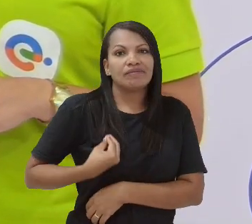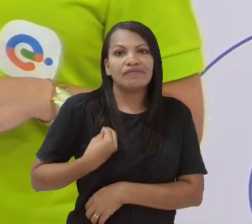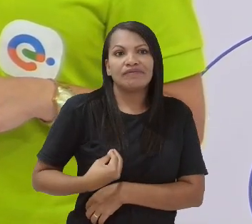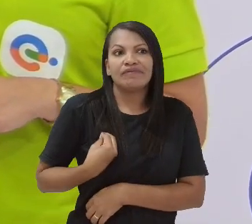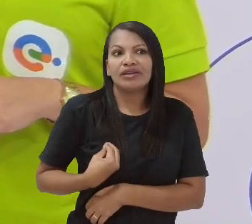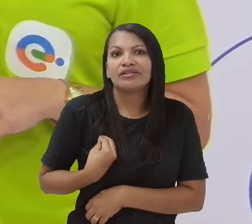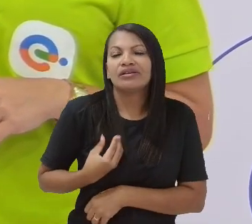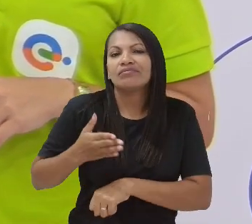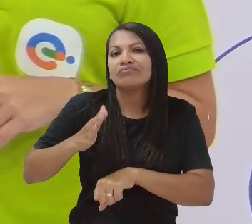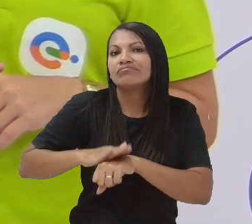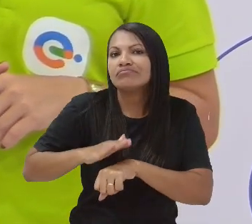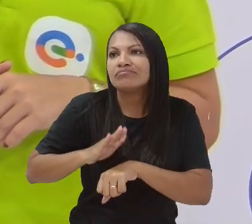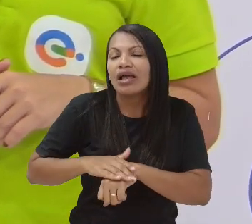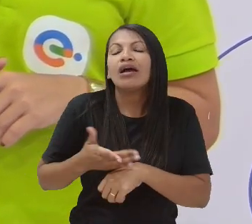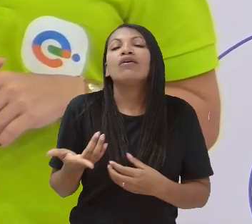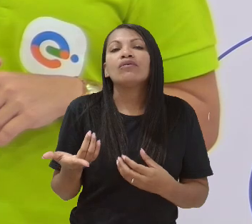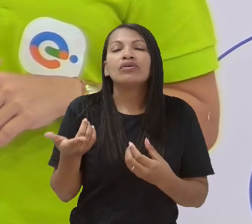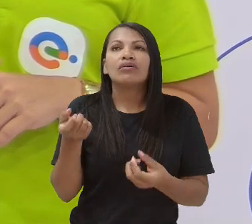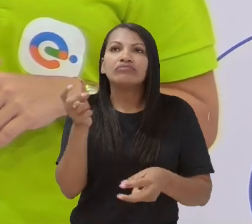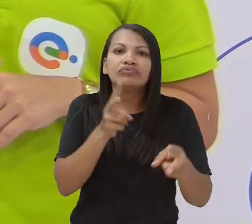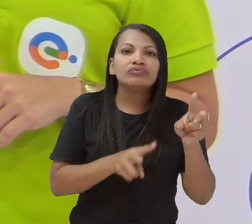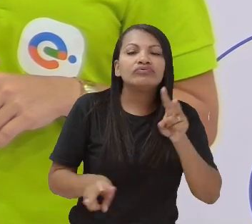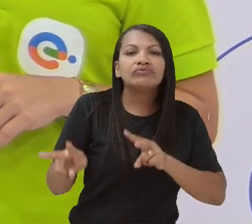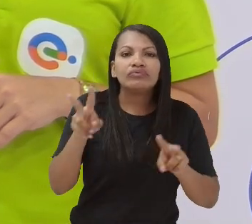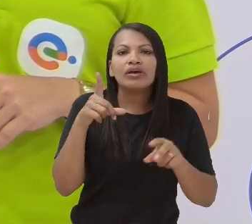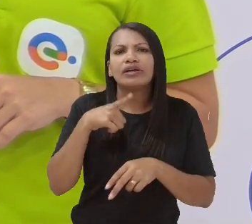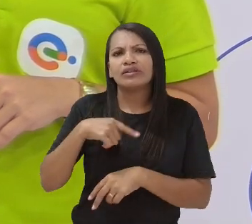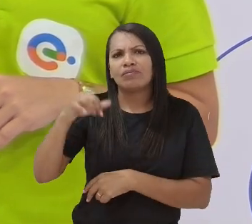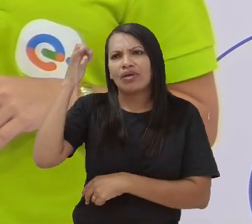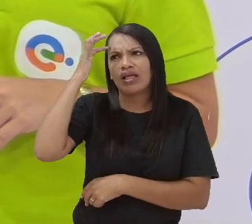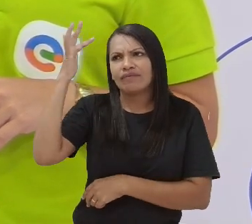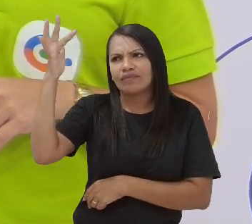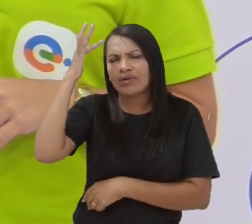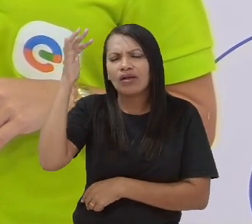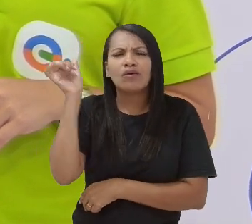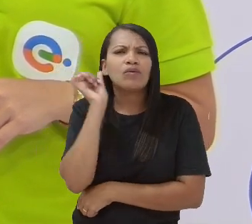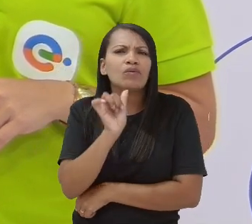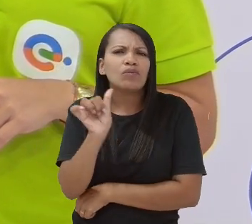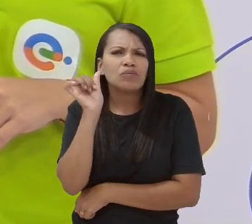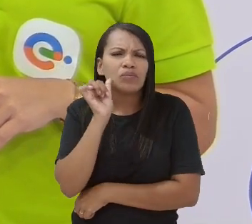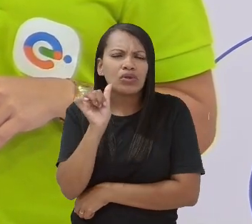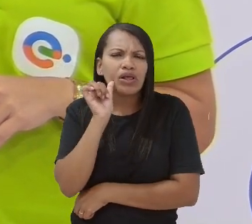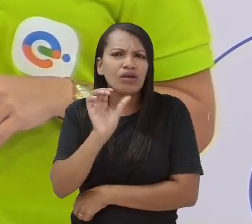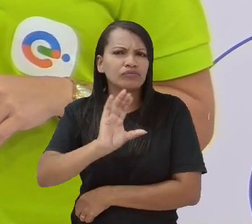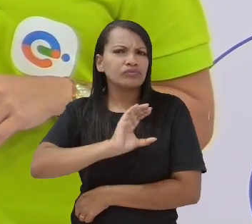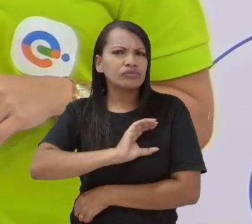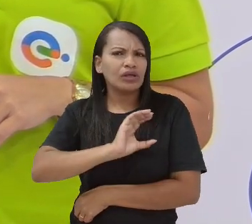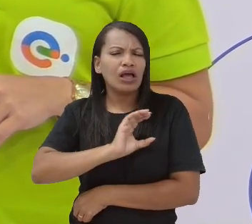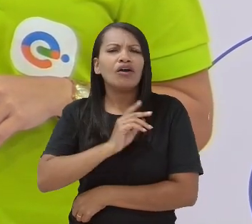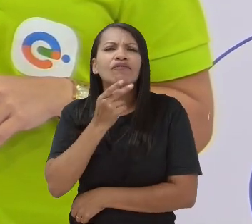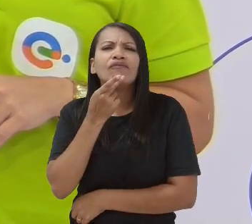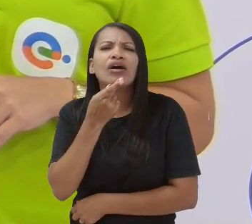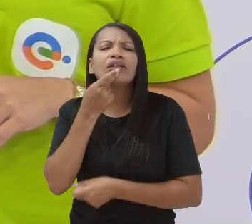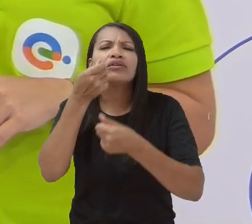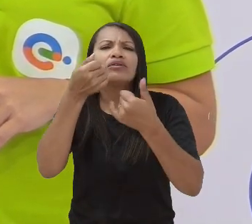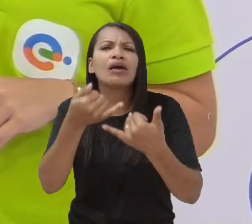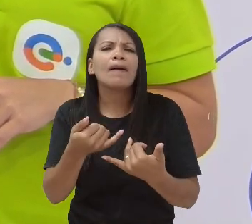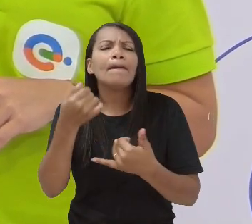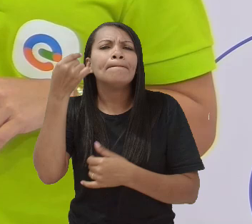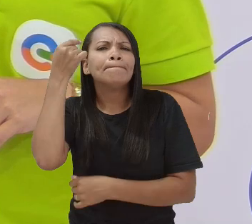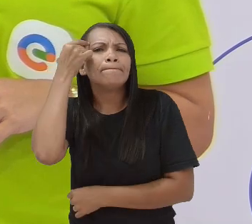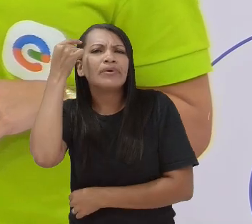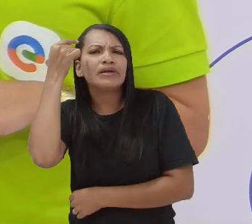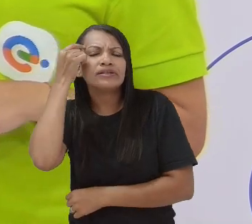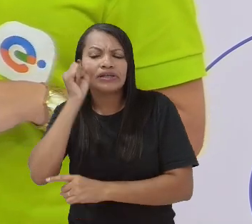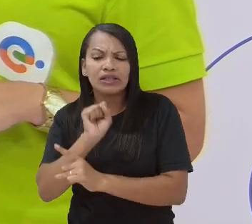gente, tem uma filósofa estadunidense maravilhosa, Angela Davis, que ela fala que a gente pensar numa